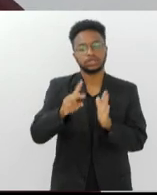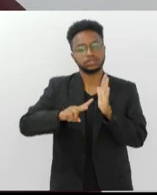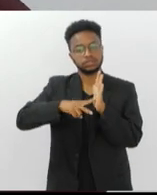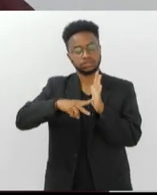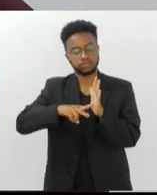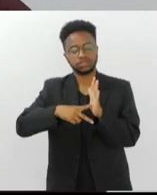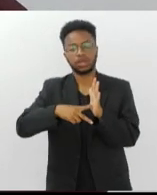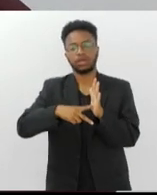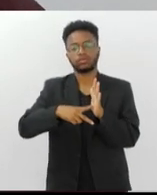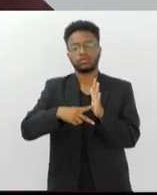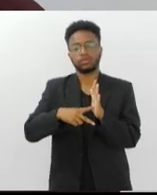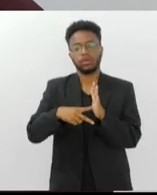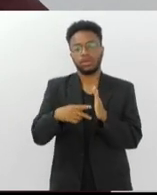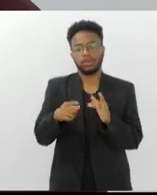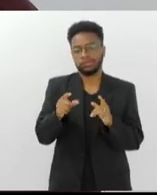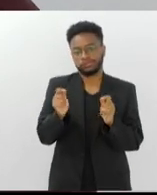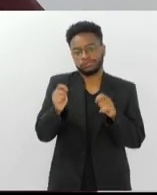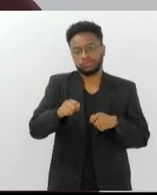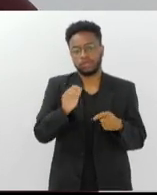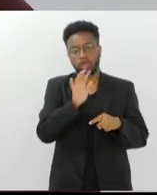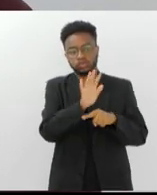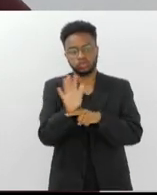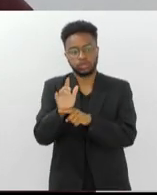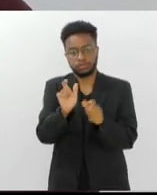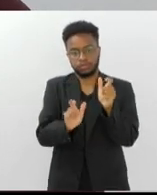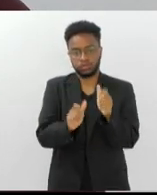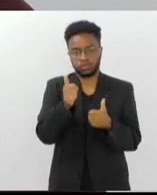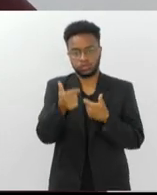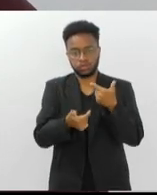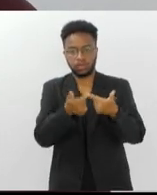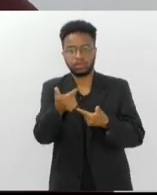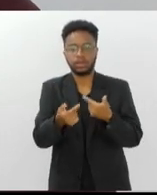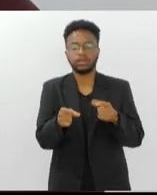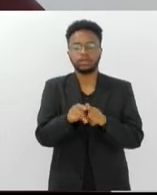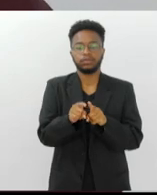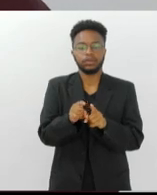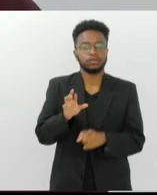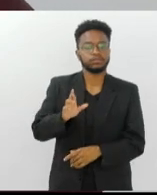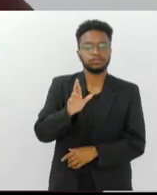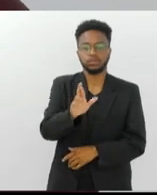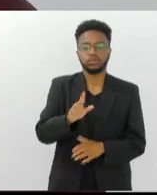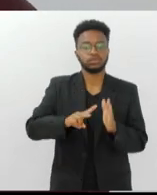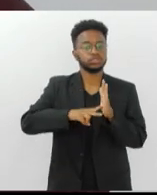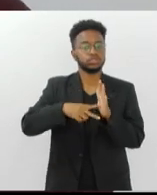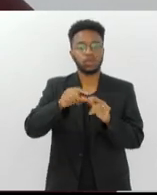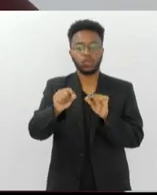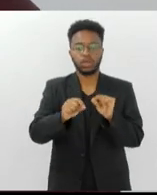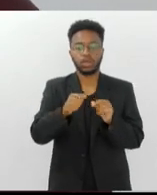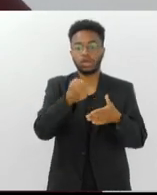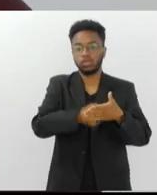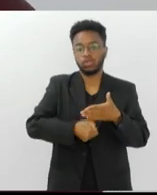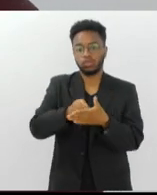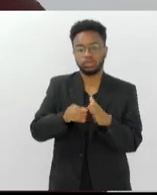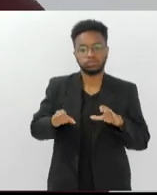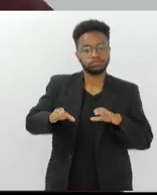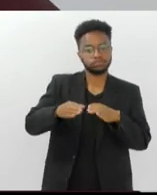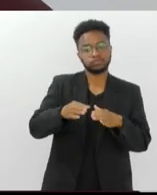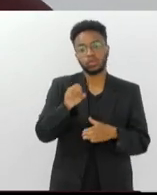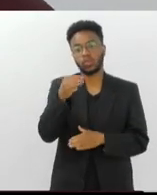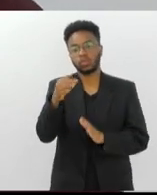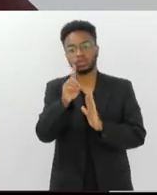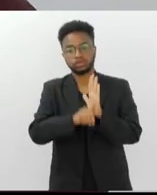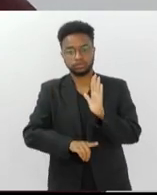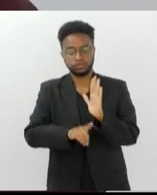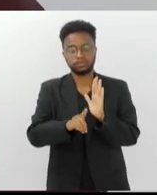para que os trabalhadores possam ter, dentro do contexto que representa o sindicato, que é a luta coletiva, por direitos, ela